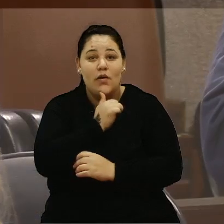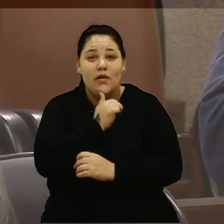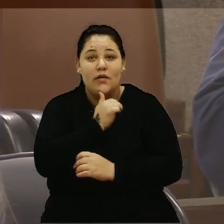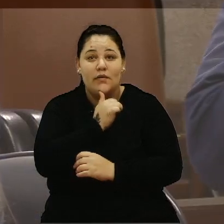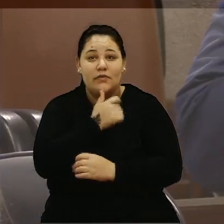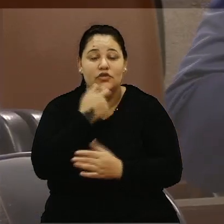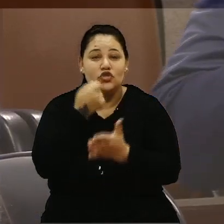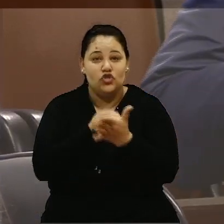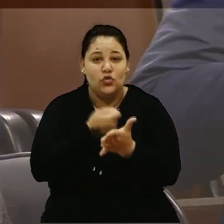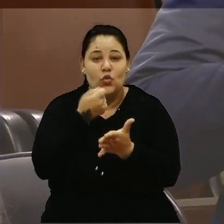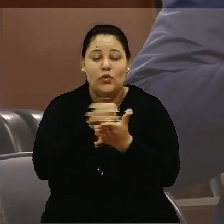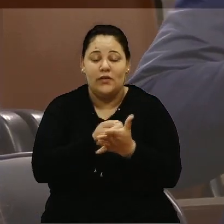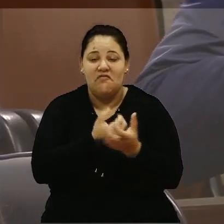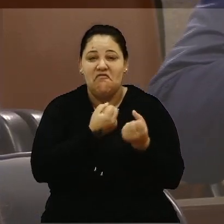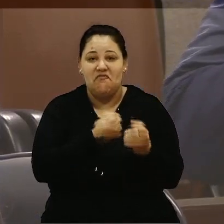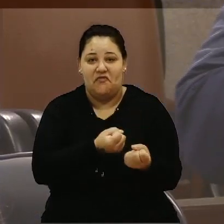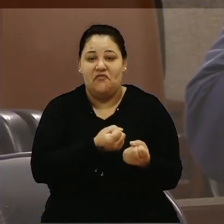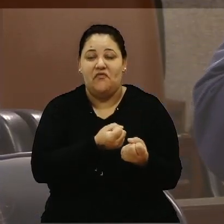de luta, de fibra,